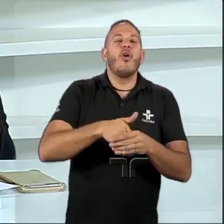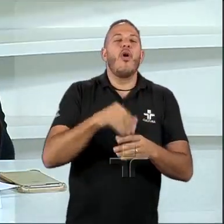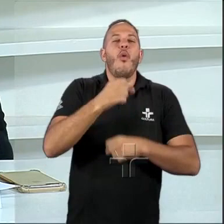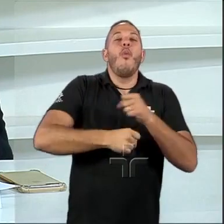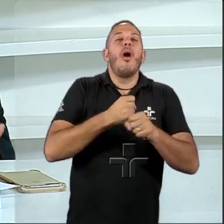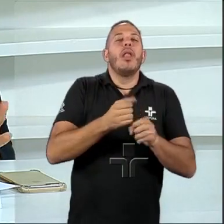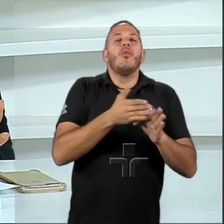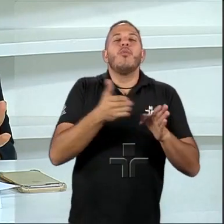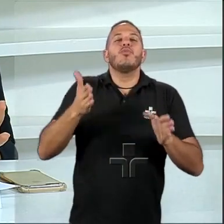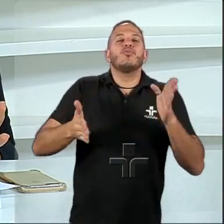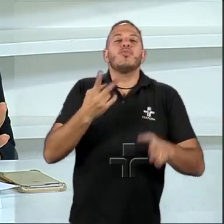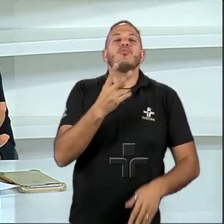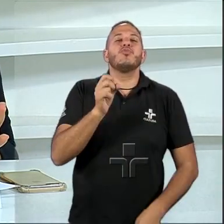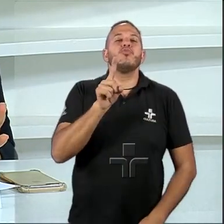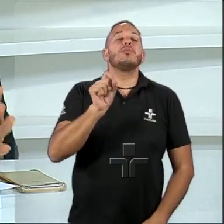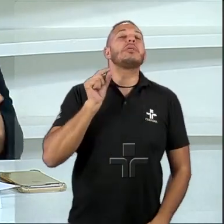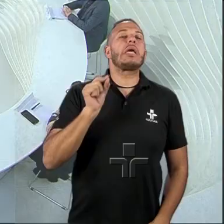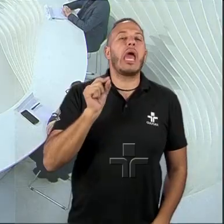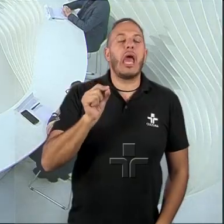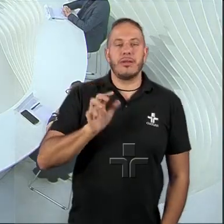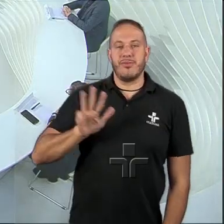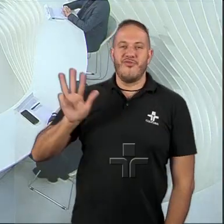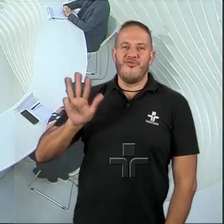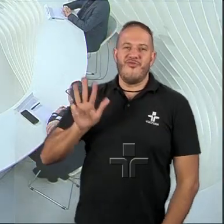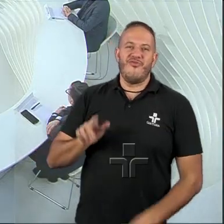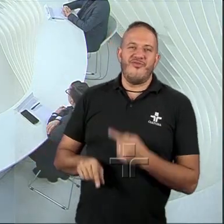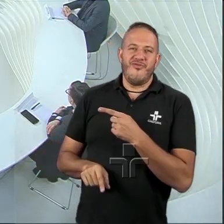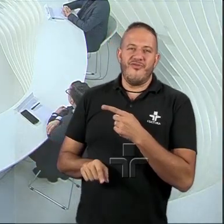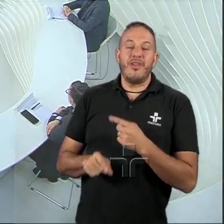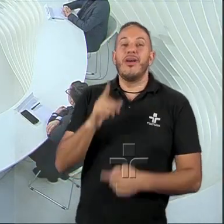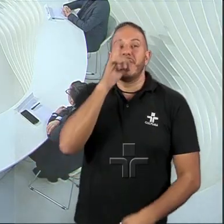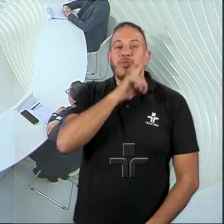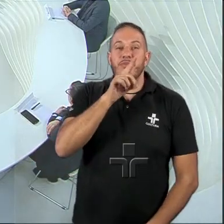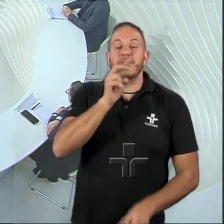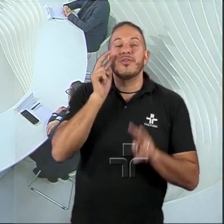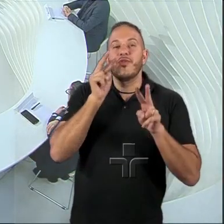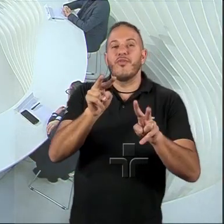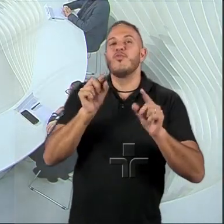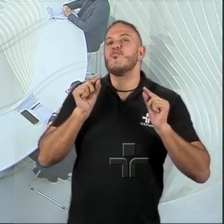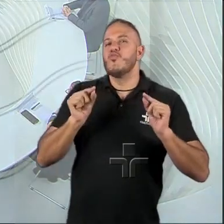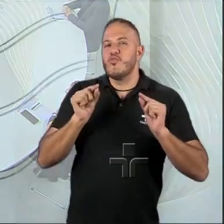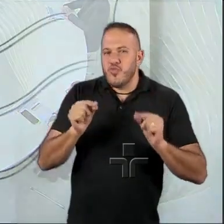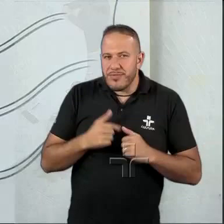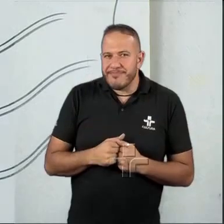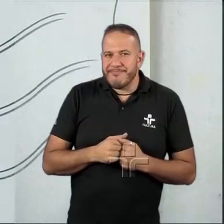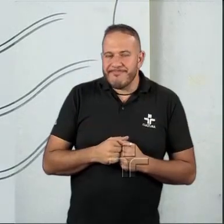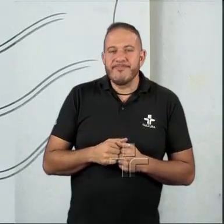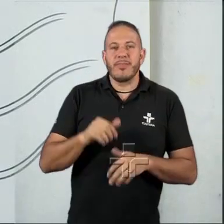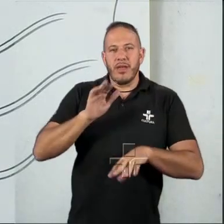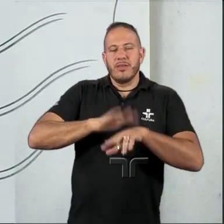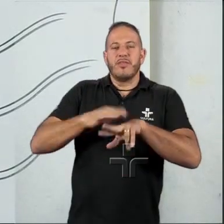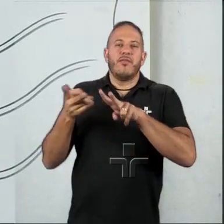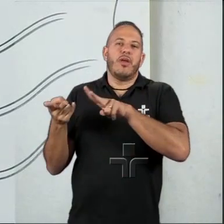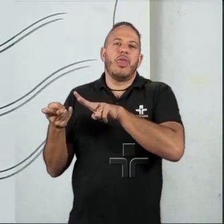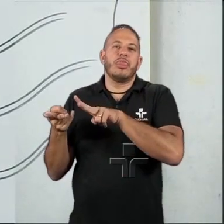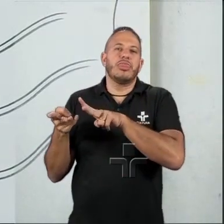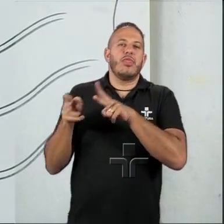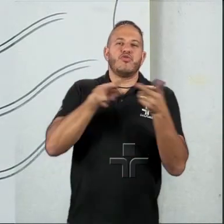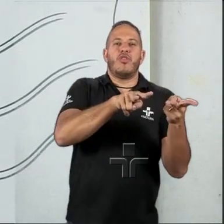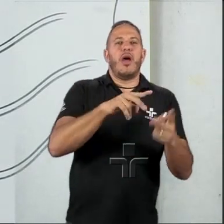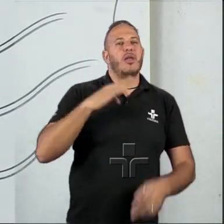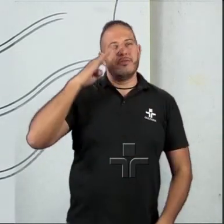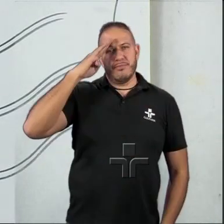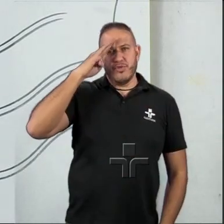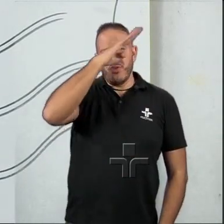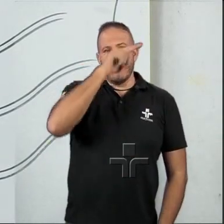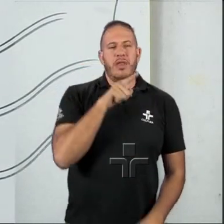Lula. E aí o que a gente viu no domingo? Que este título foi transferido para Jair